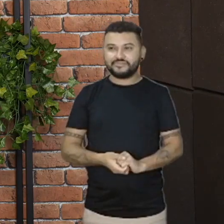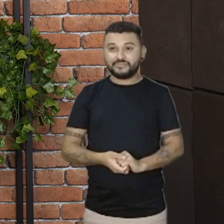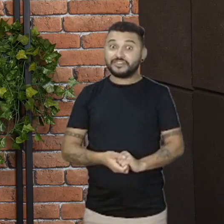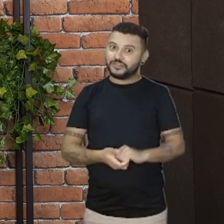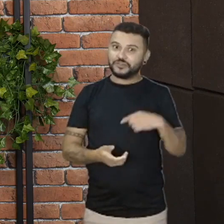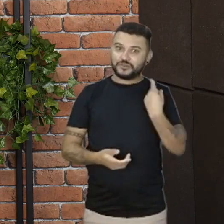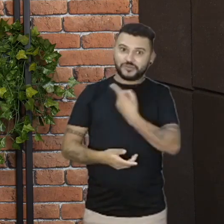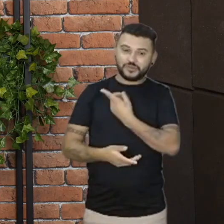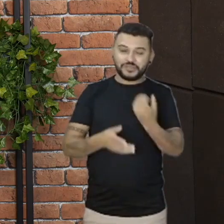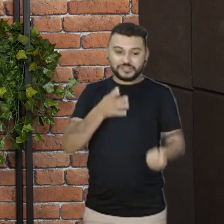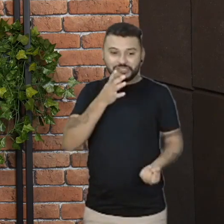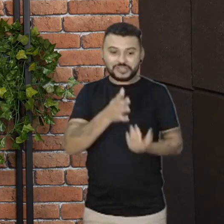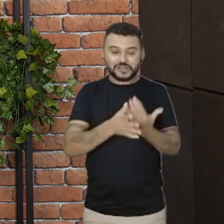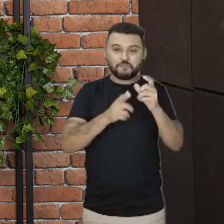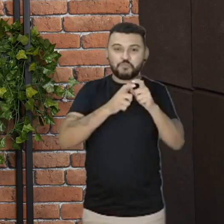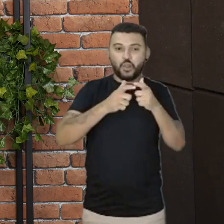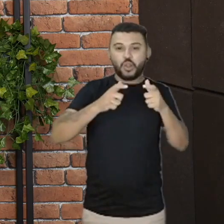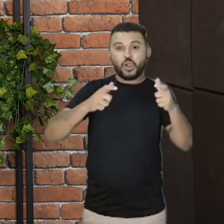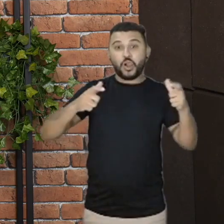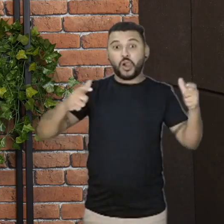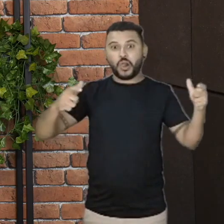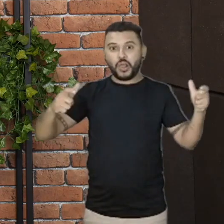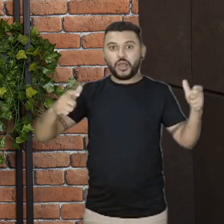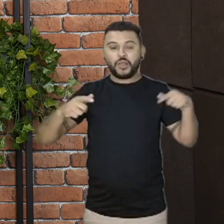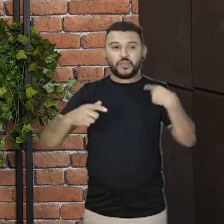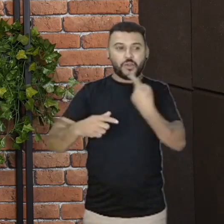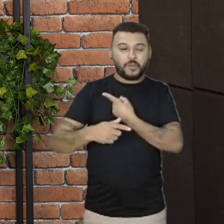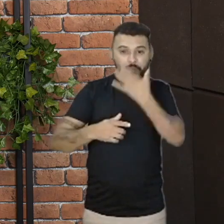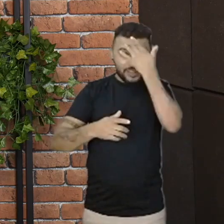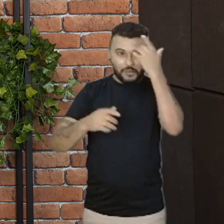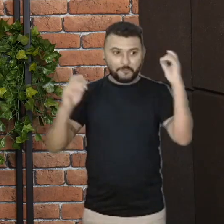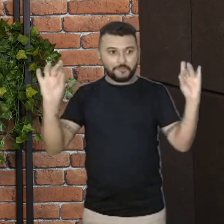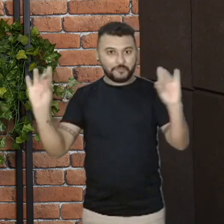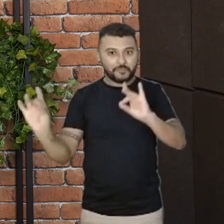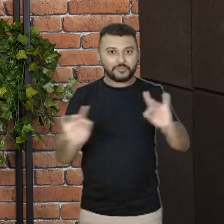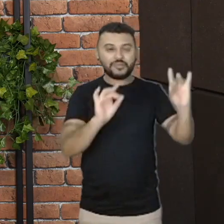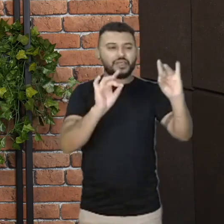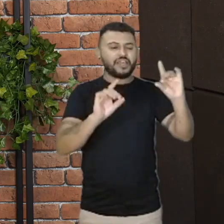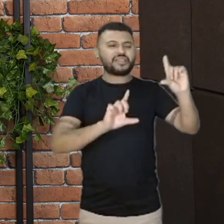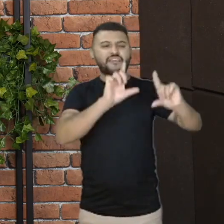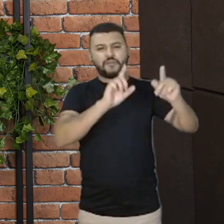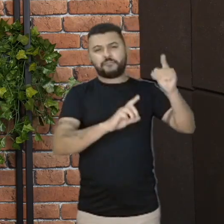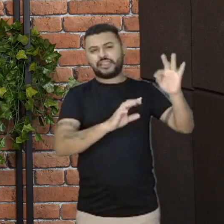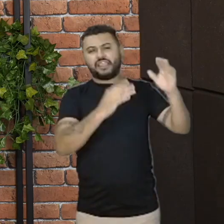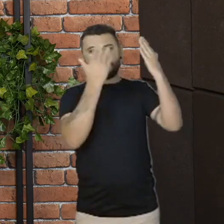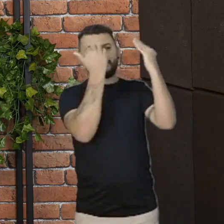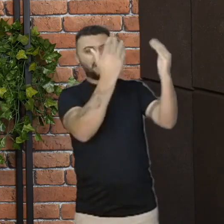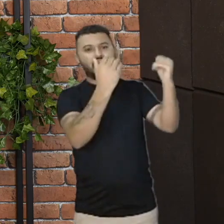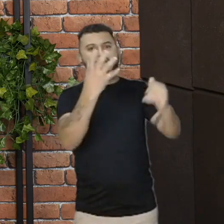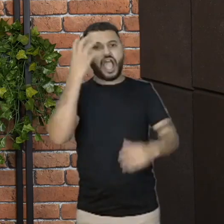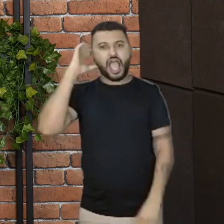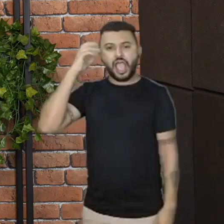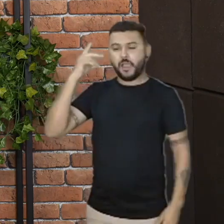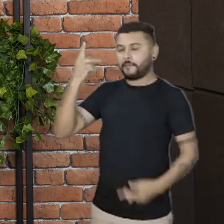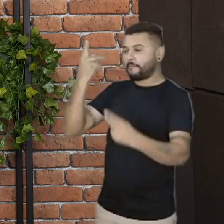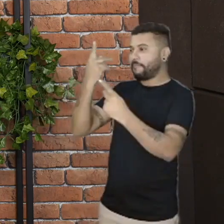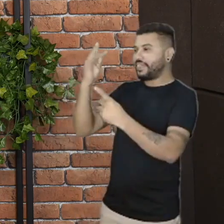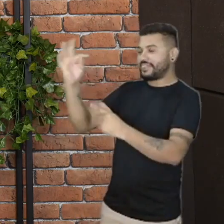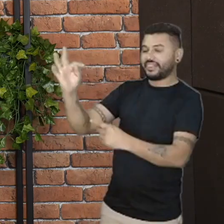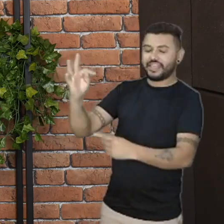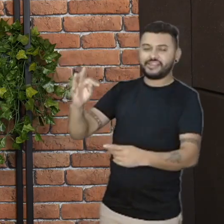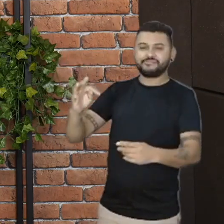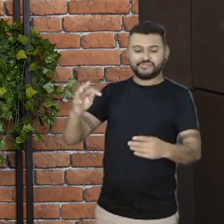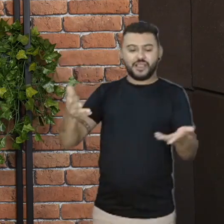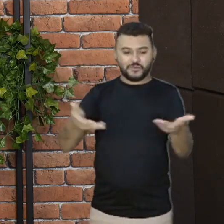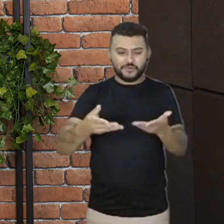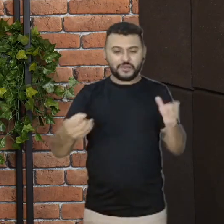vai crescendo, vai aumentando a nossa audiência. A TV PT já é um sucesso, a Rádio PT, esse podcast é mais uma iniciativa